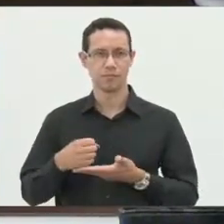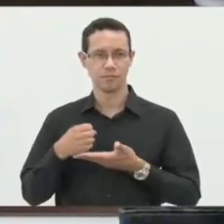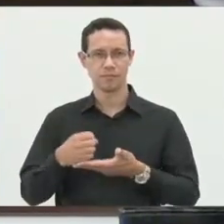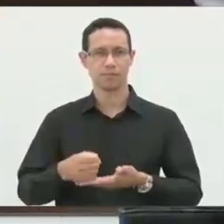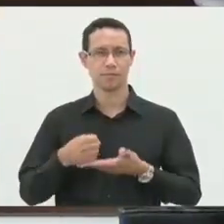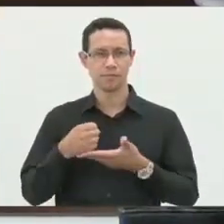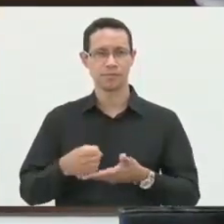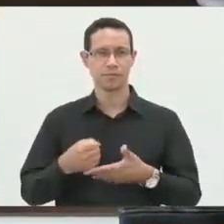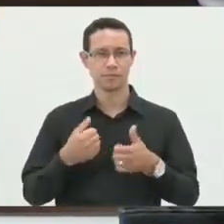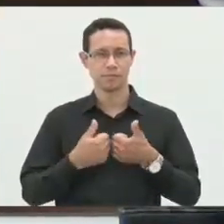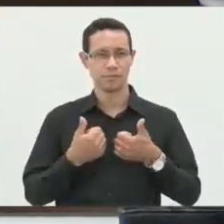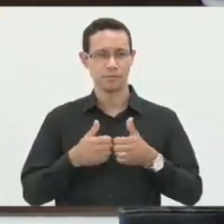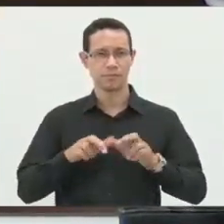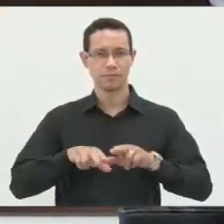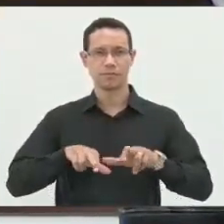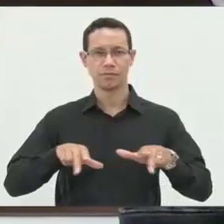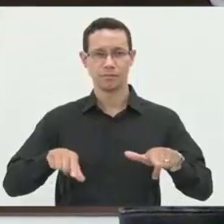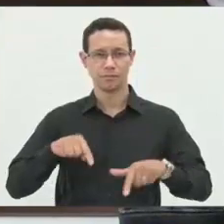município